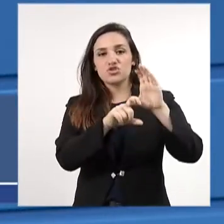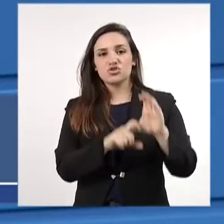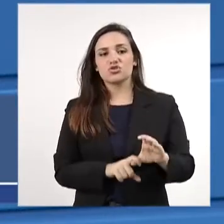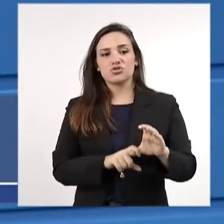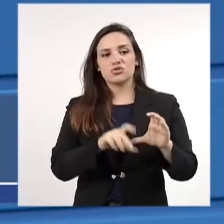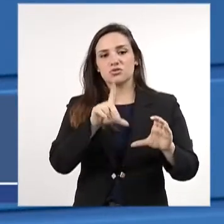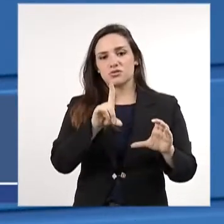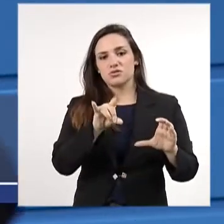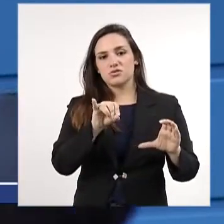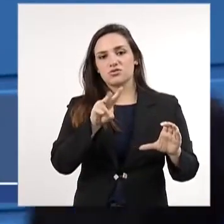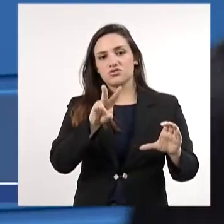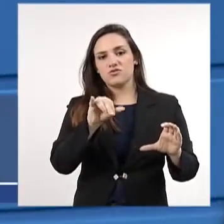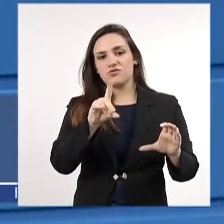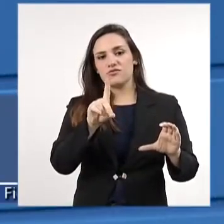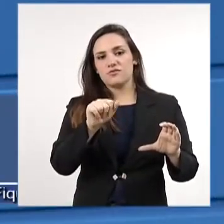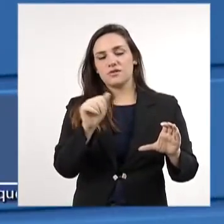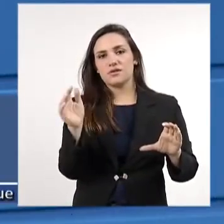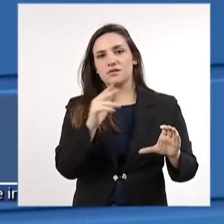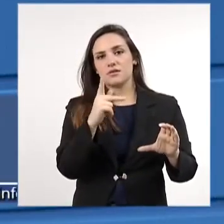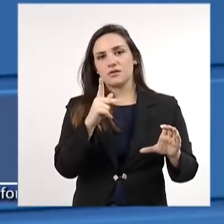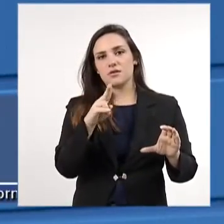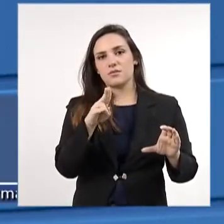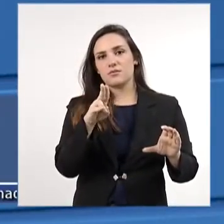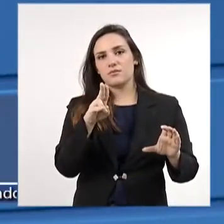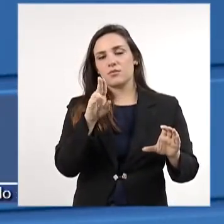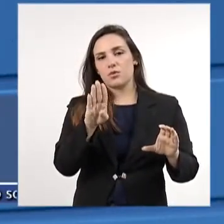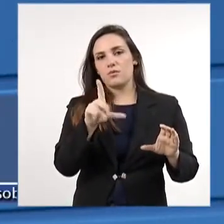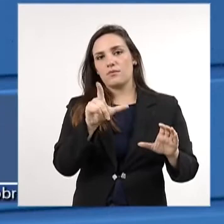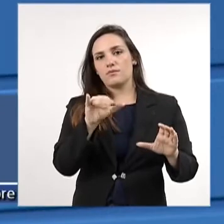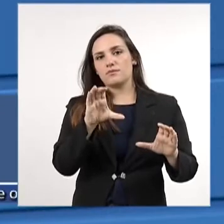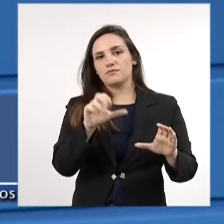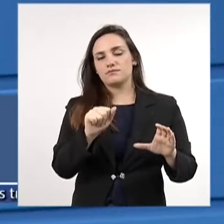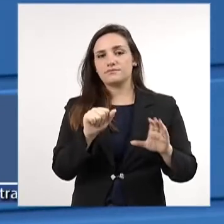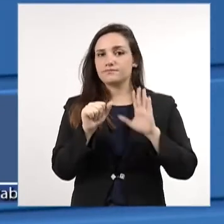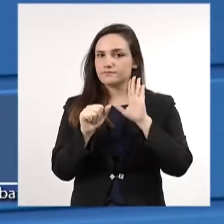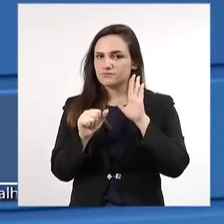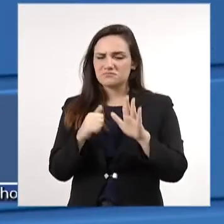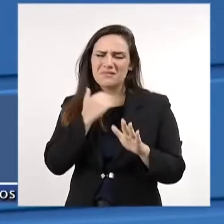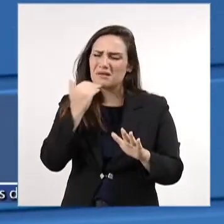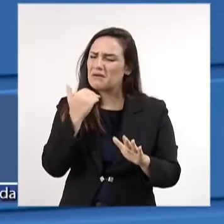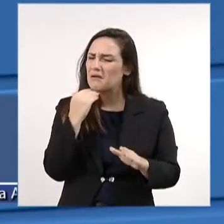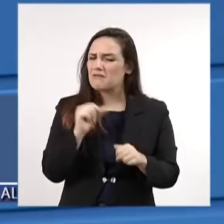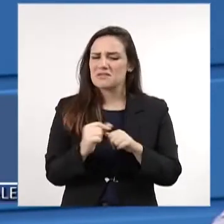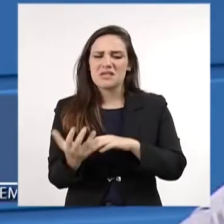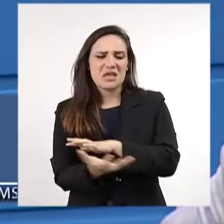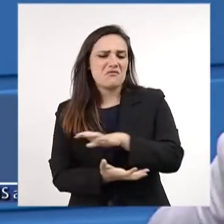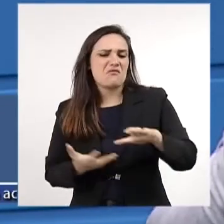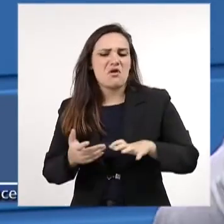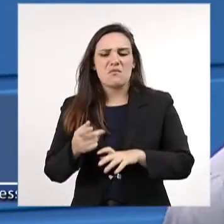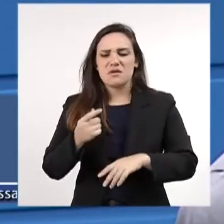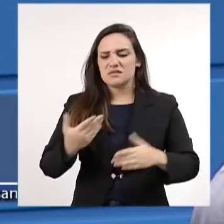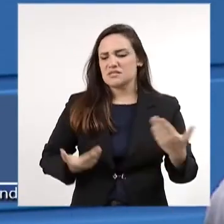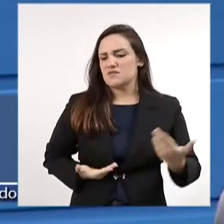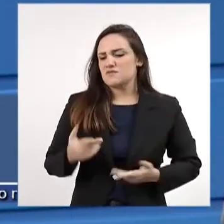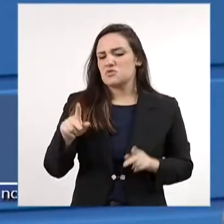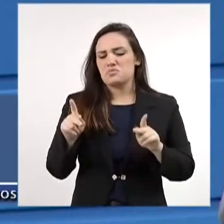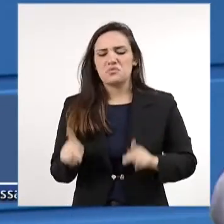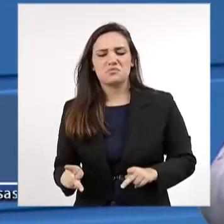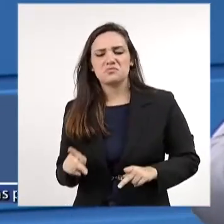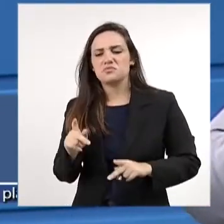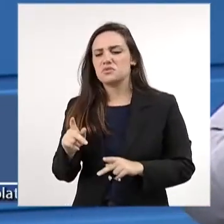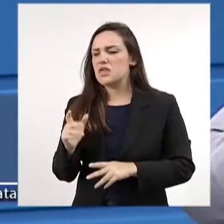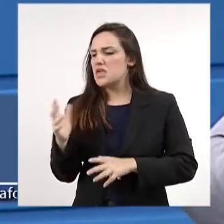Não adianta fazer reforma administrativa, reforma tributária, se não enfrentar